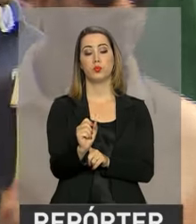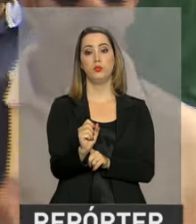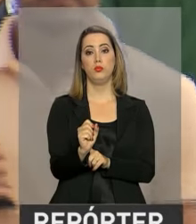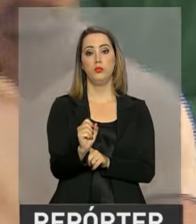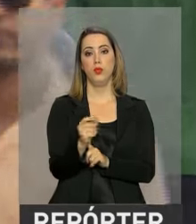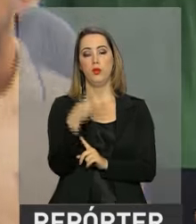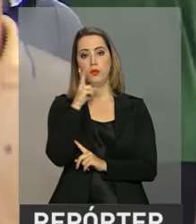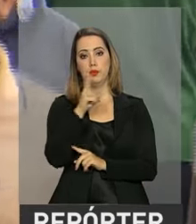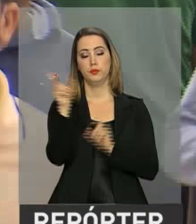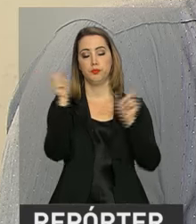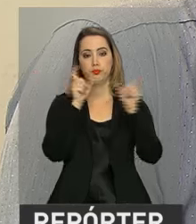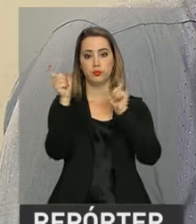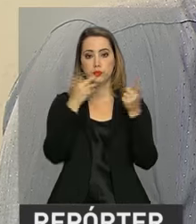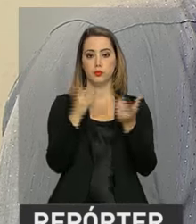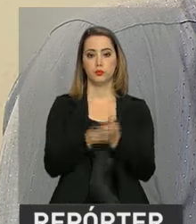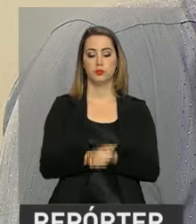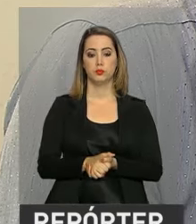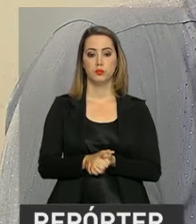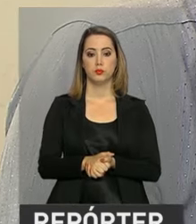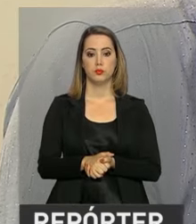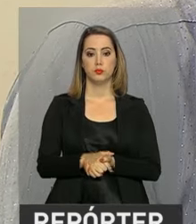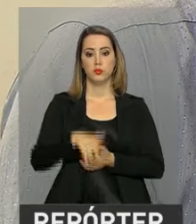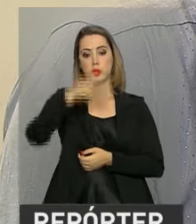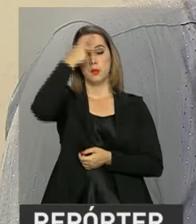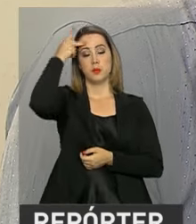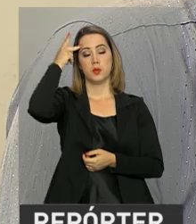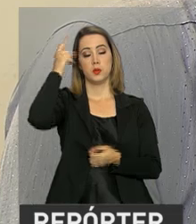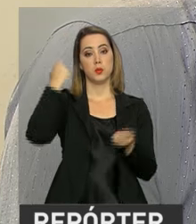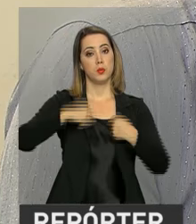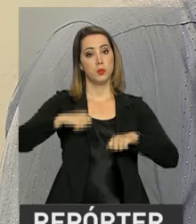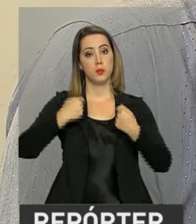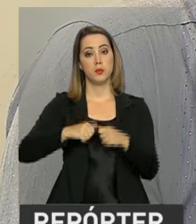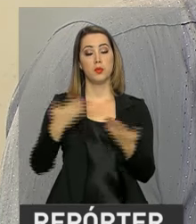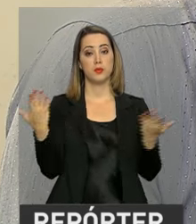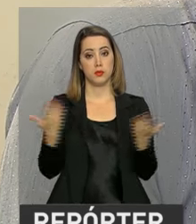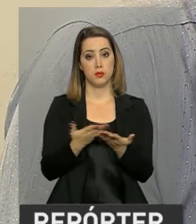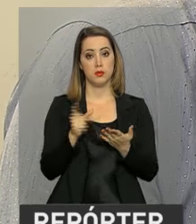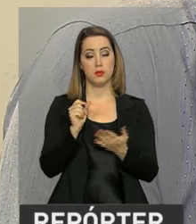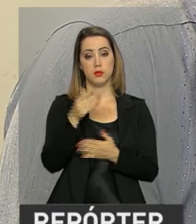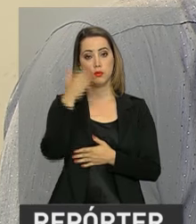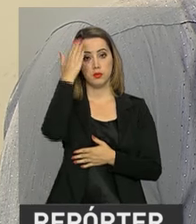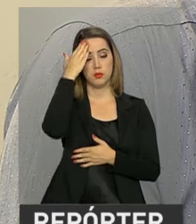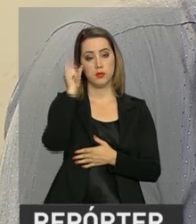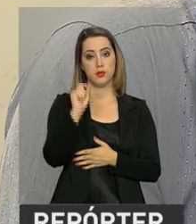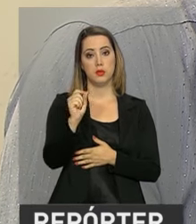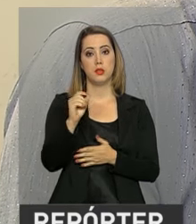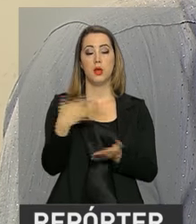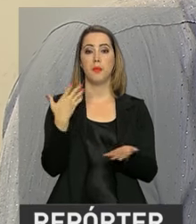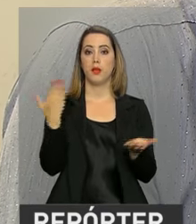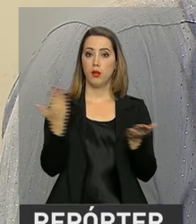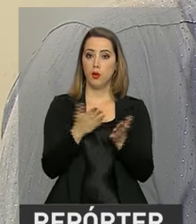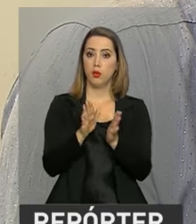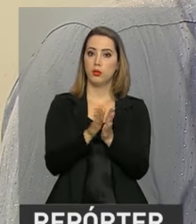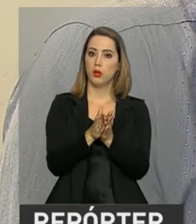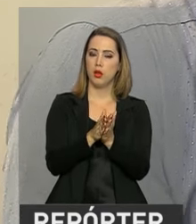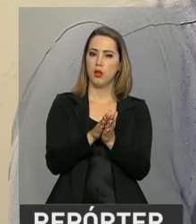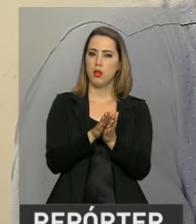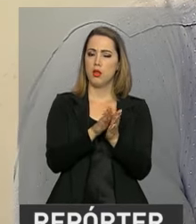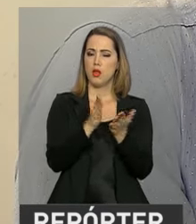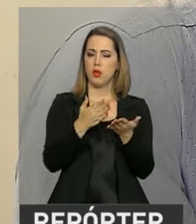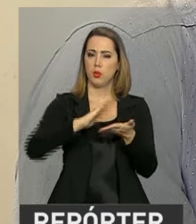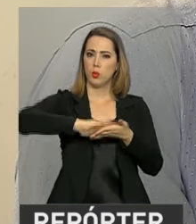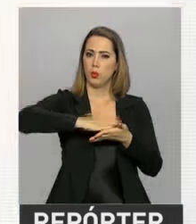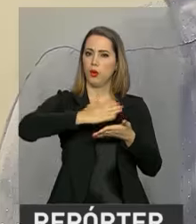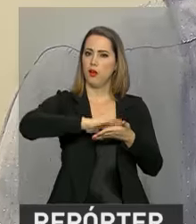agências bancárias sacar o dinheiro. O trabalhador tem de ter referência que está sendo feito o pagamento do calendário atual mais o